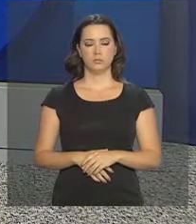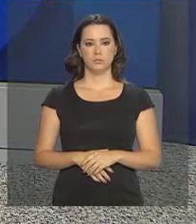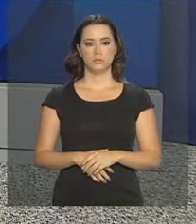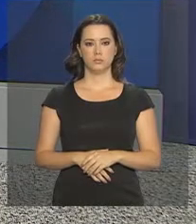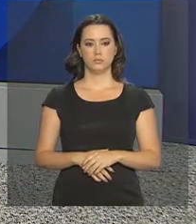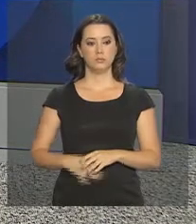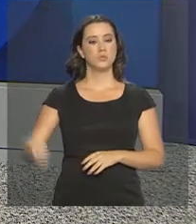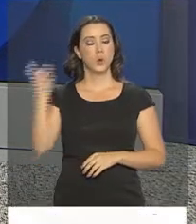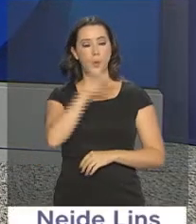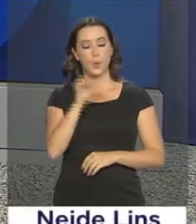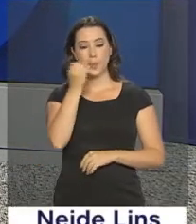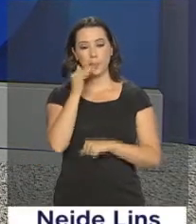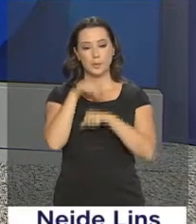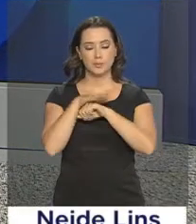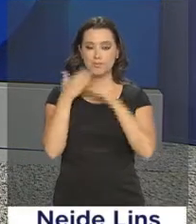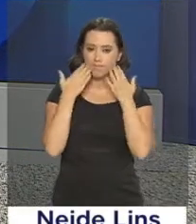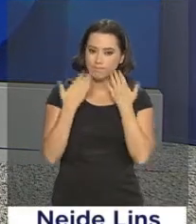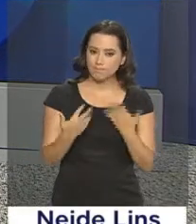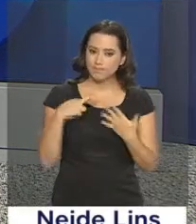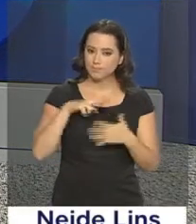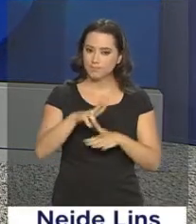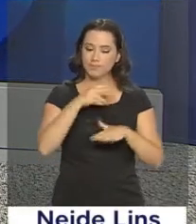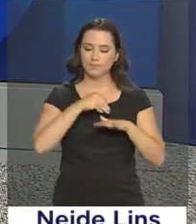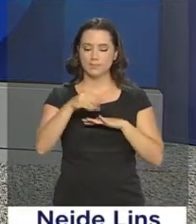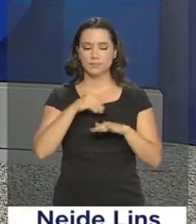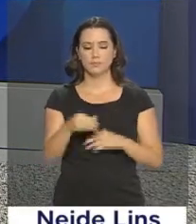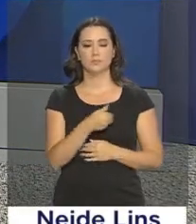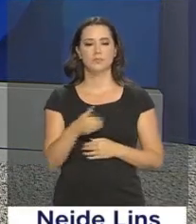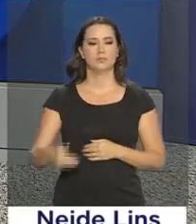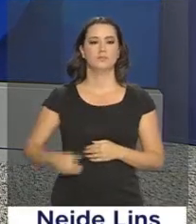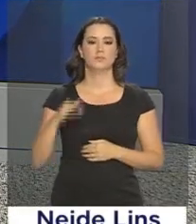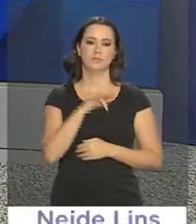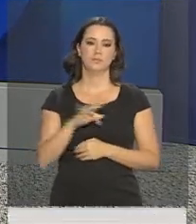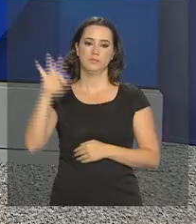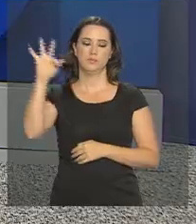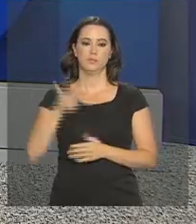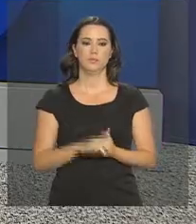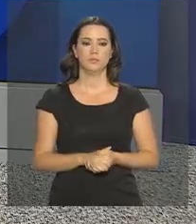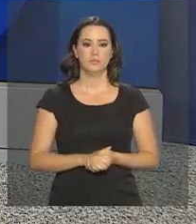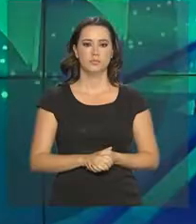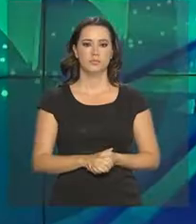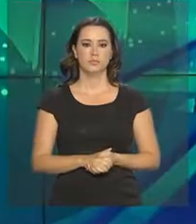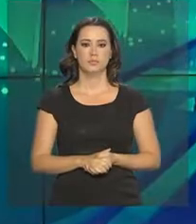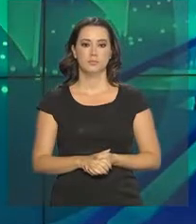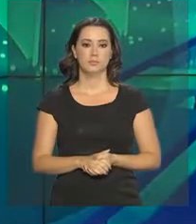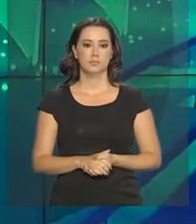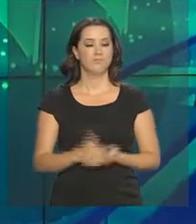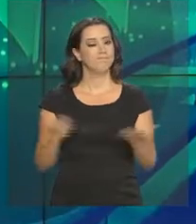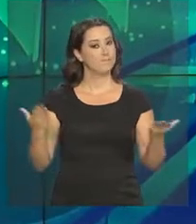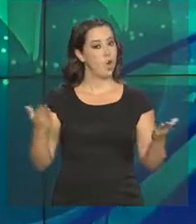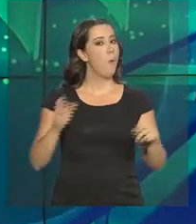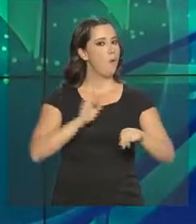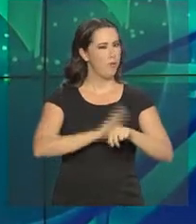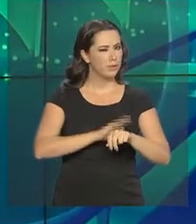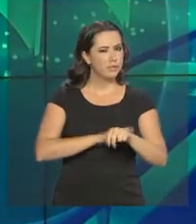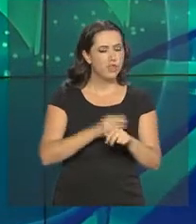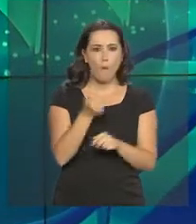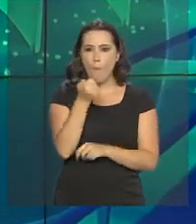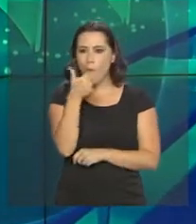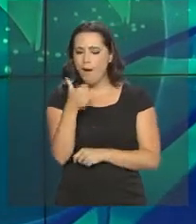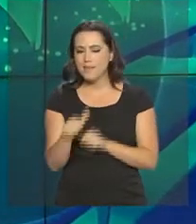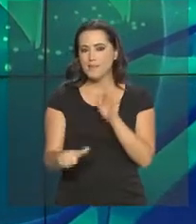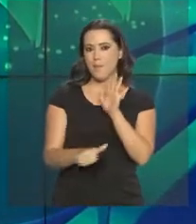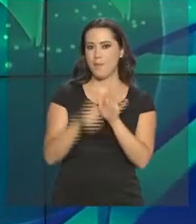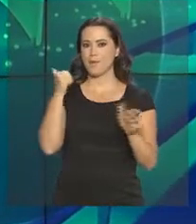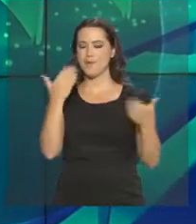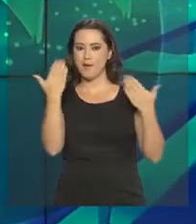olá boa noite no ar repórter e br com as notícias do governo federal tá chegando o primeiro dia do exame